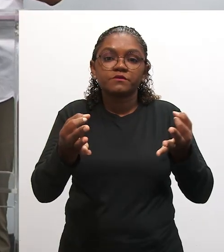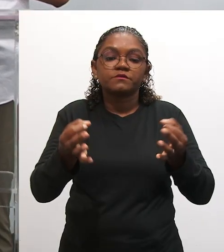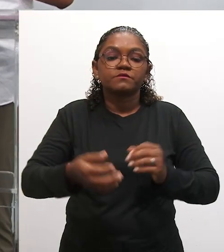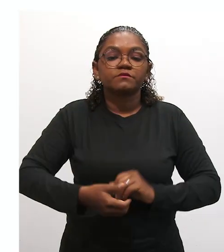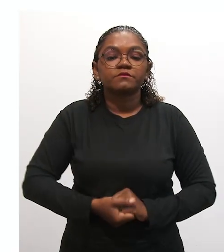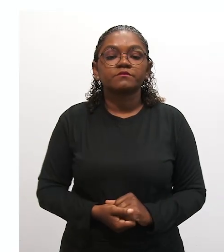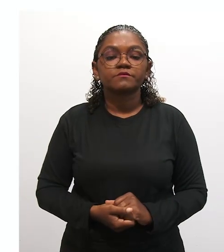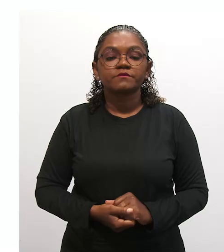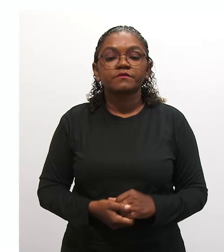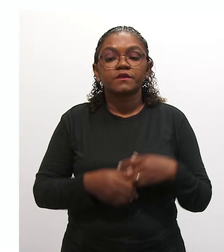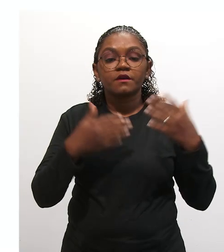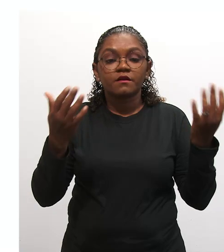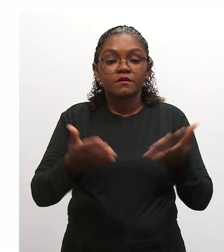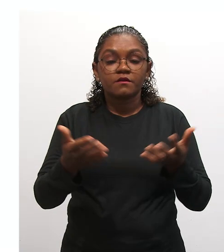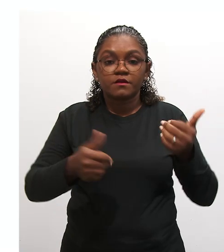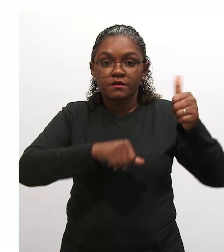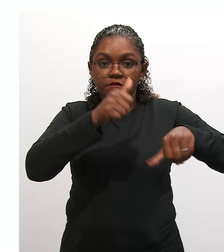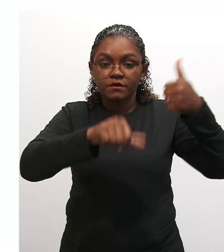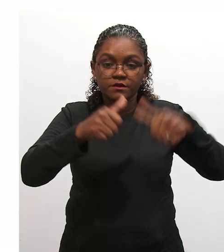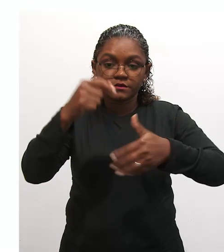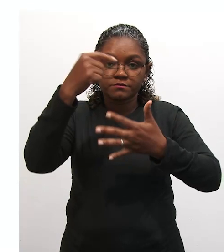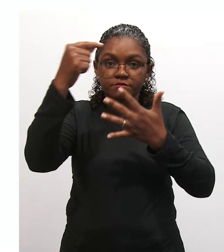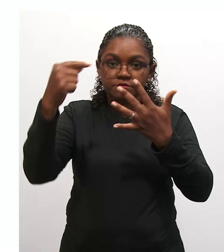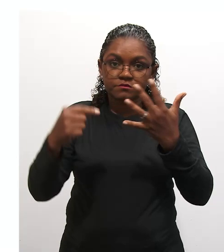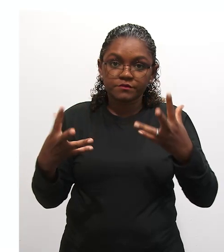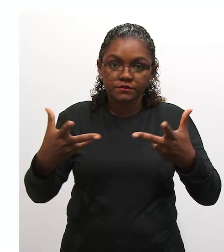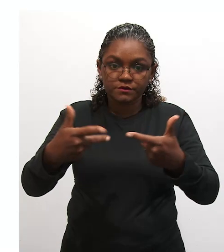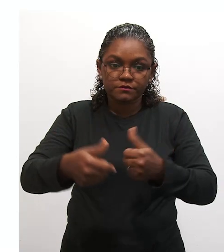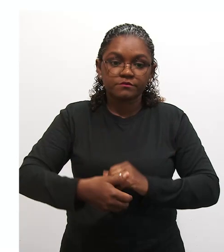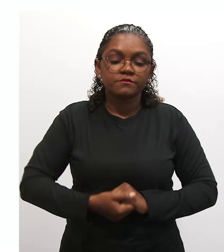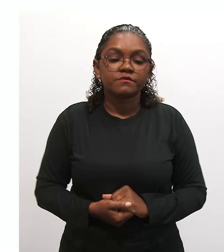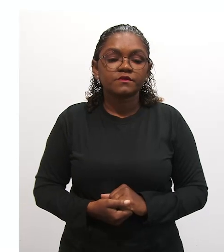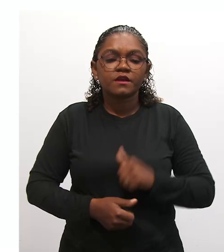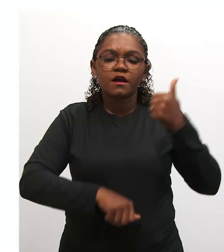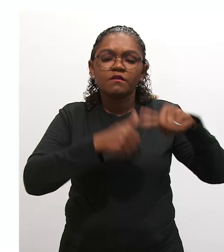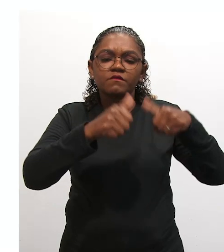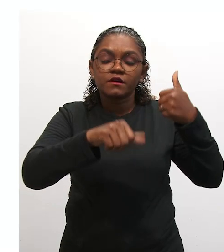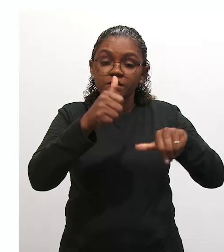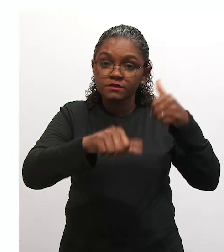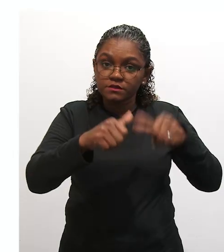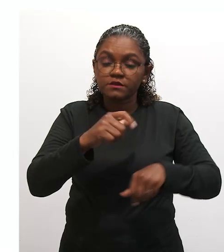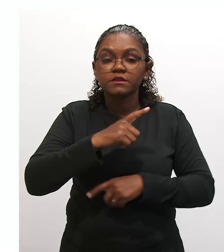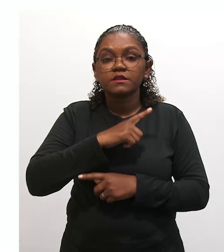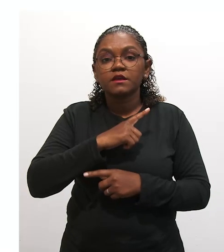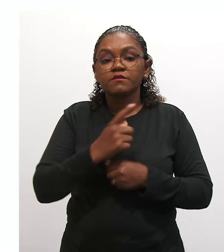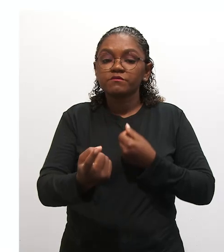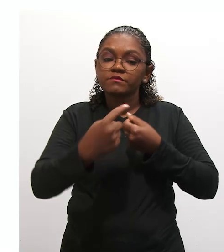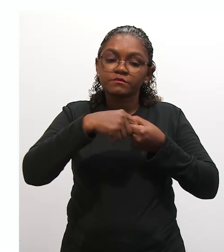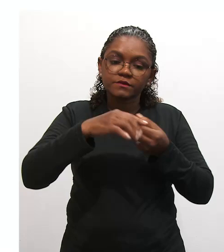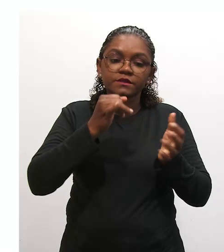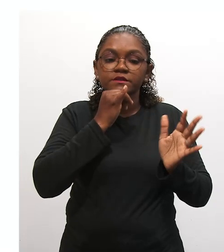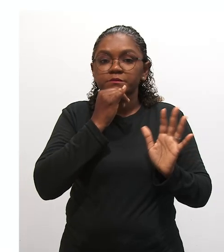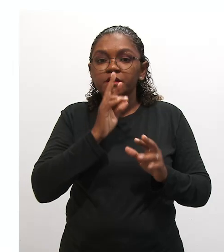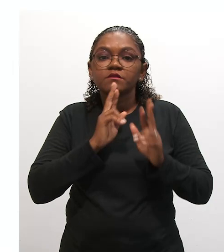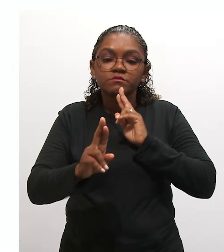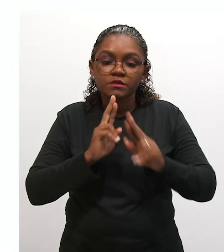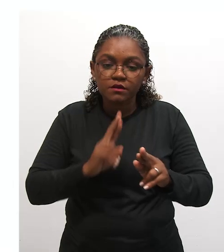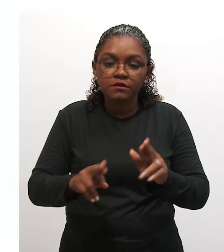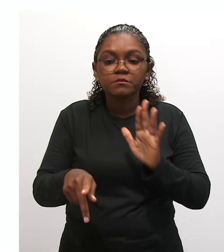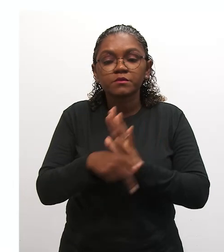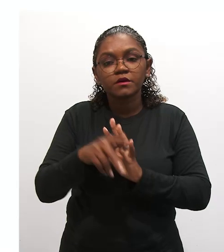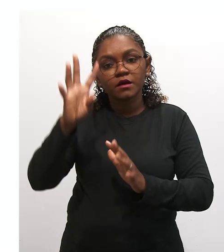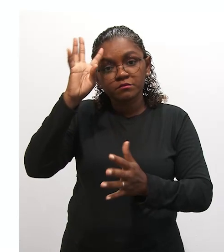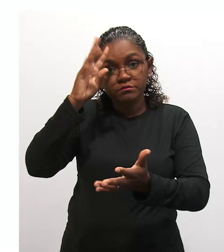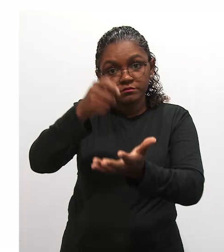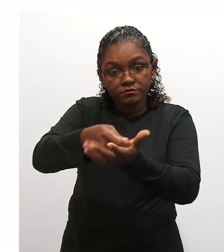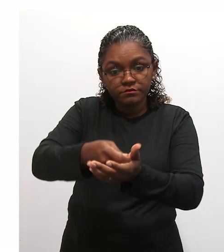eficaz. Avaliações e indicadores de qualidade. A avaliação fornece retorno crítico e base empírica para decisões